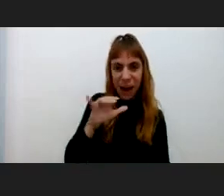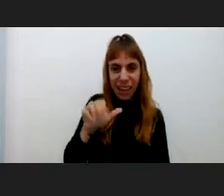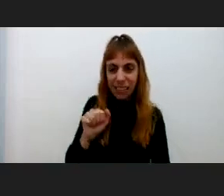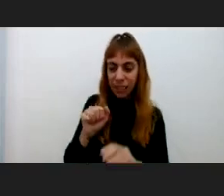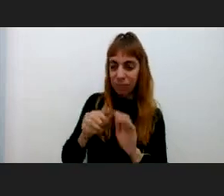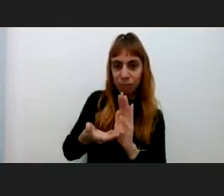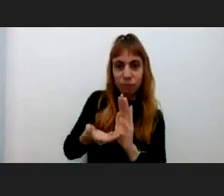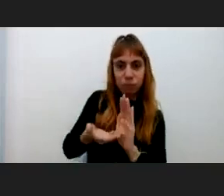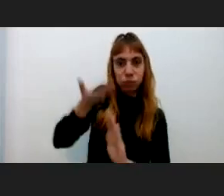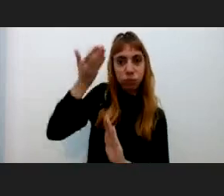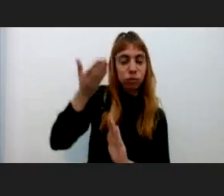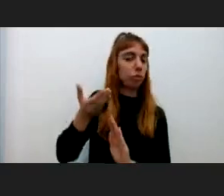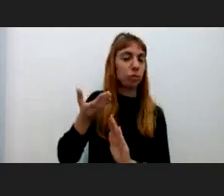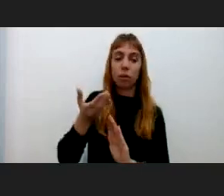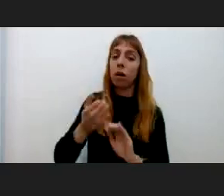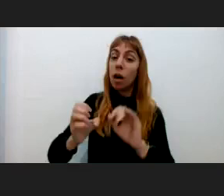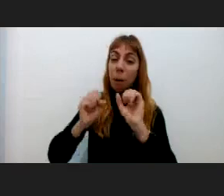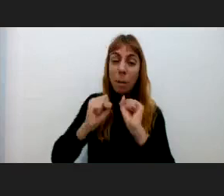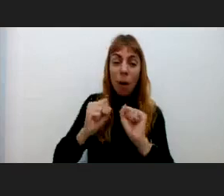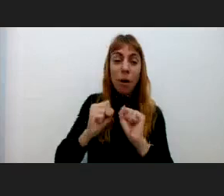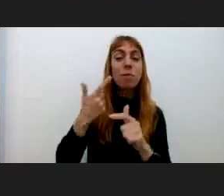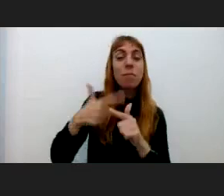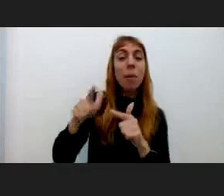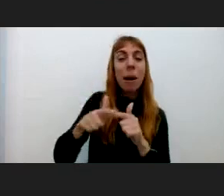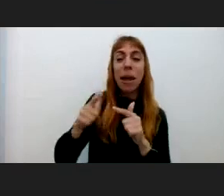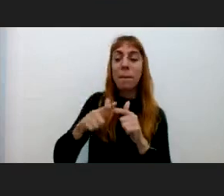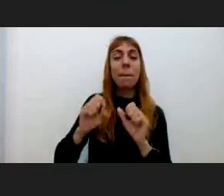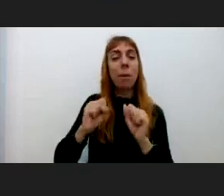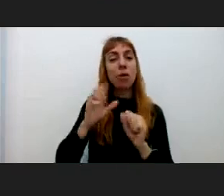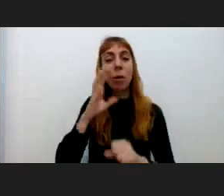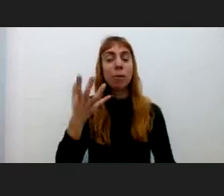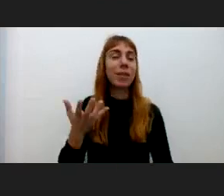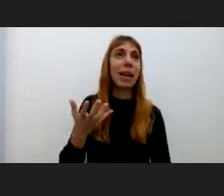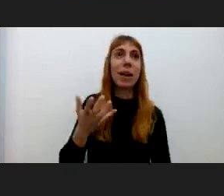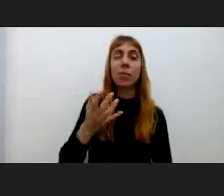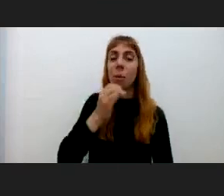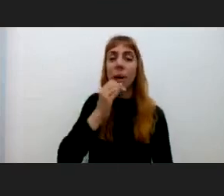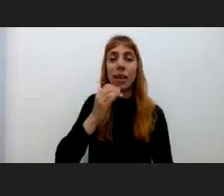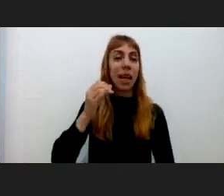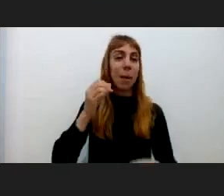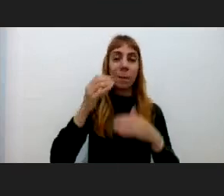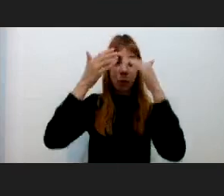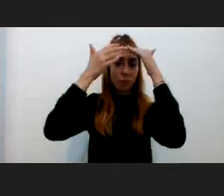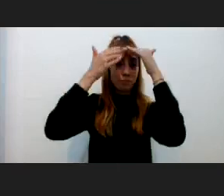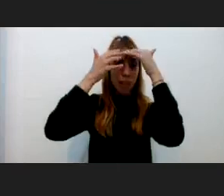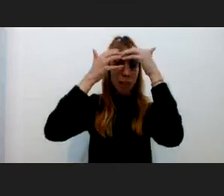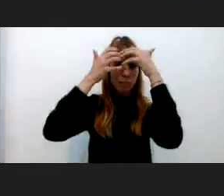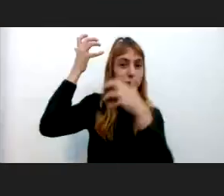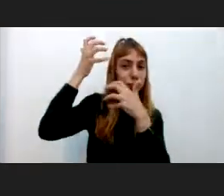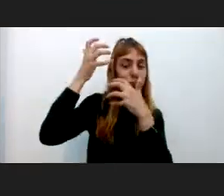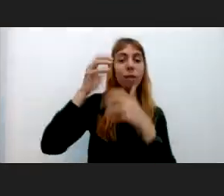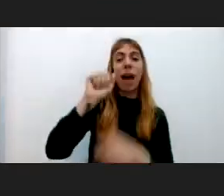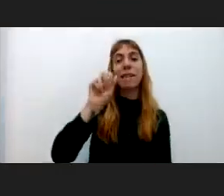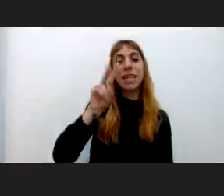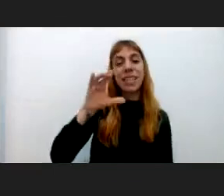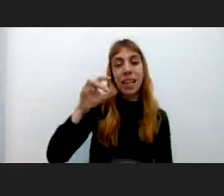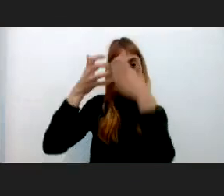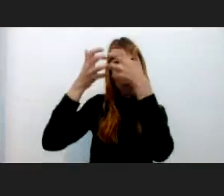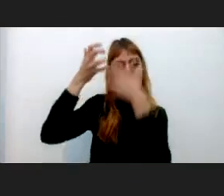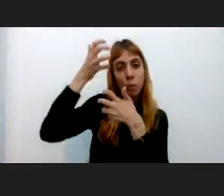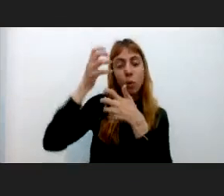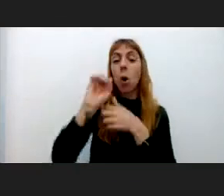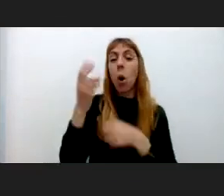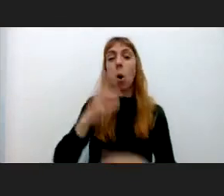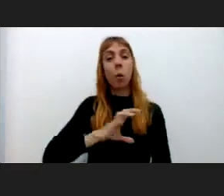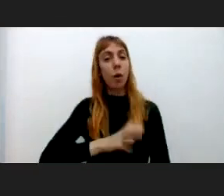sangue, podem dar AVC, podem dar infarto, causam hipertrofia do músculo